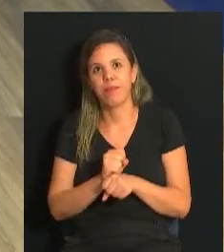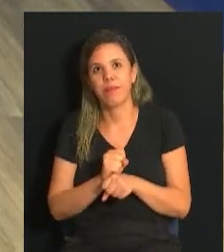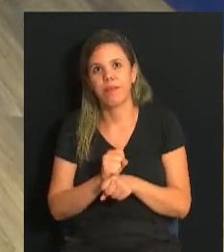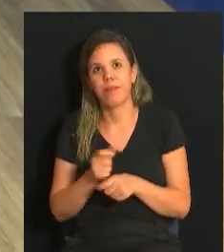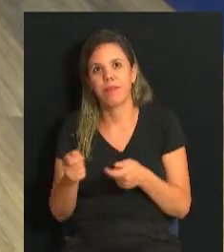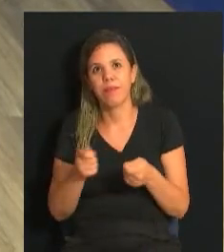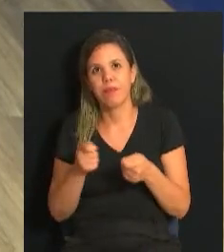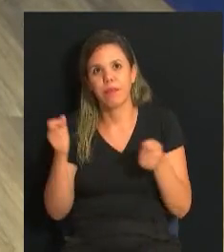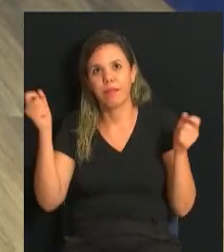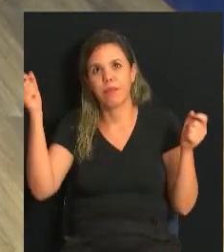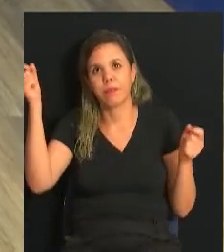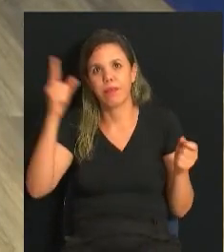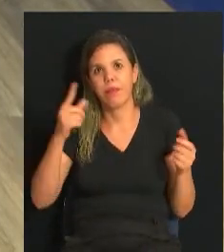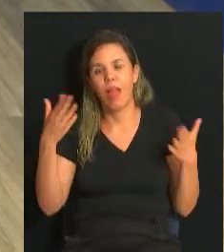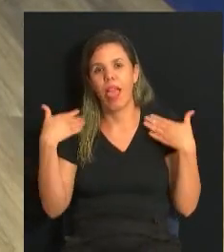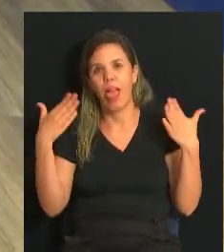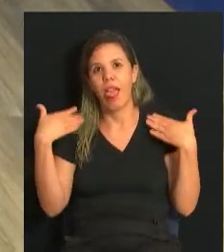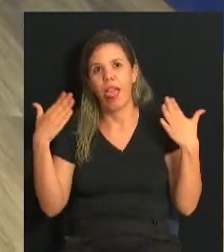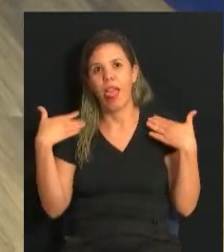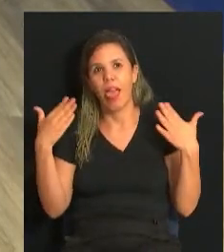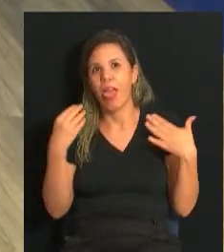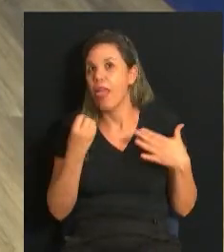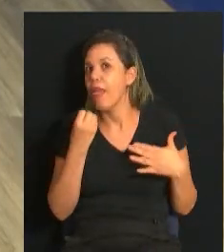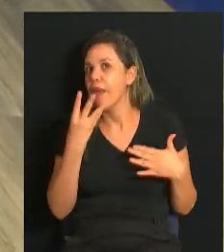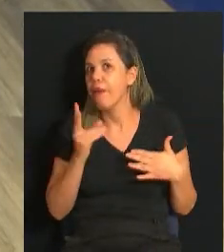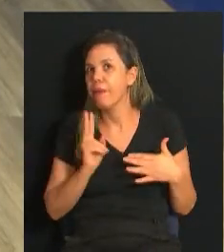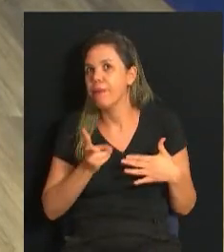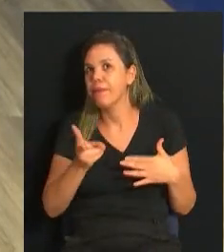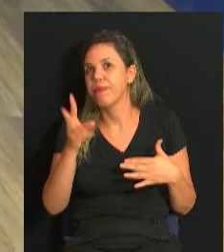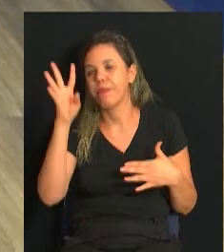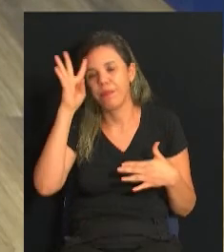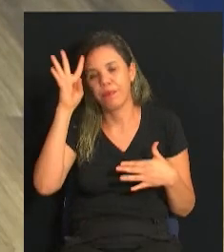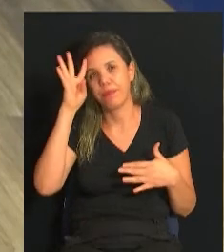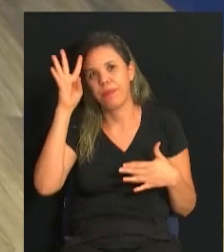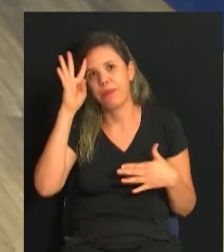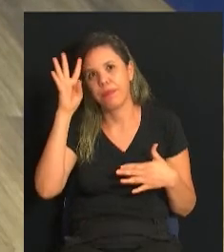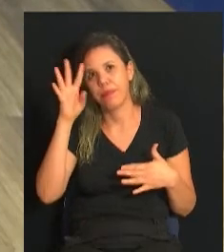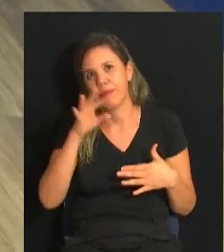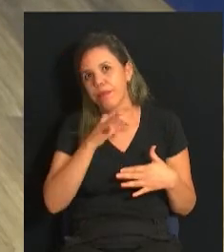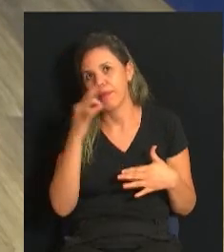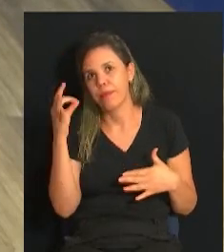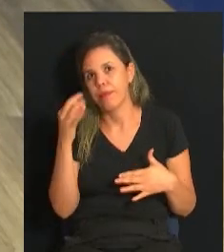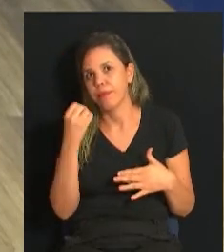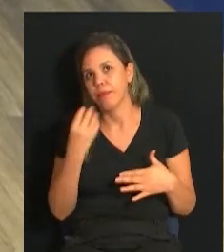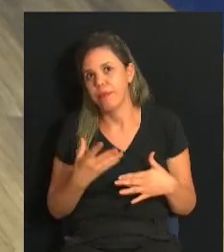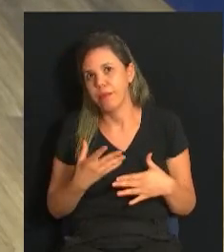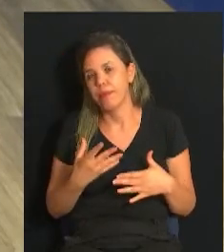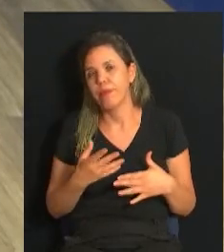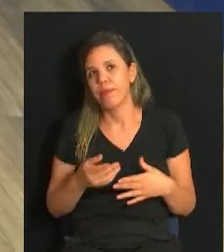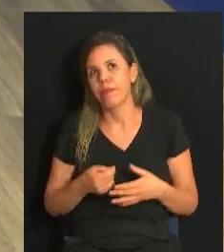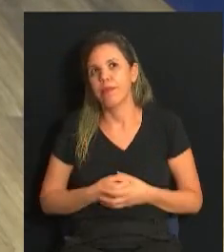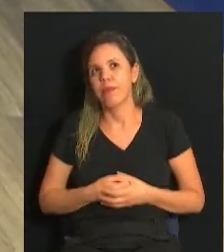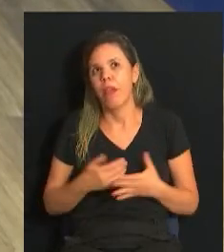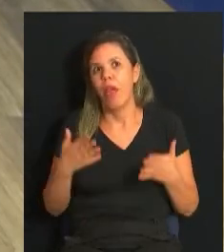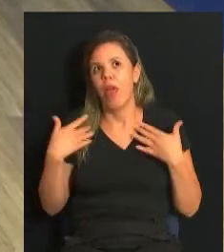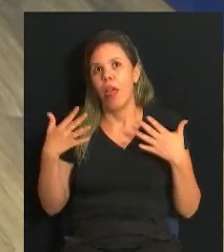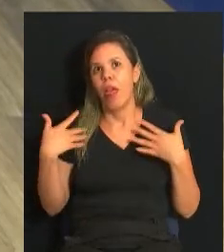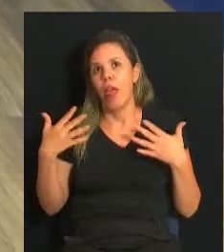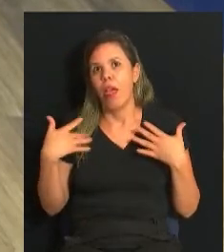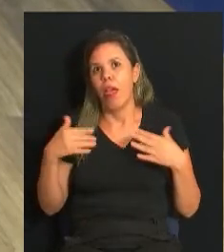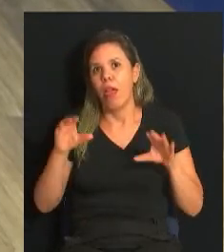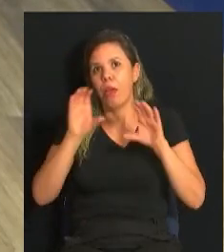estável sol calor notícia é boa viu porque esta quarta-feira com tempo bastante estável calor